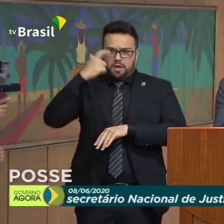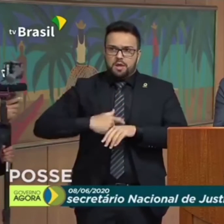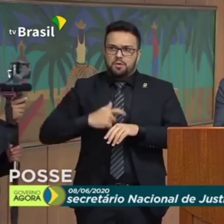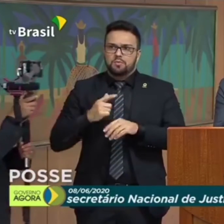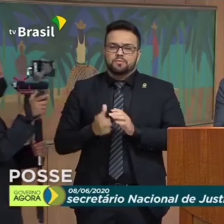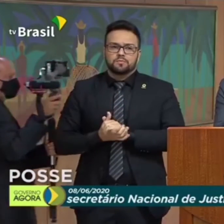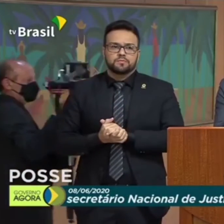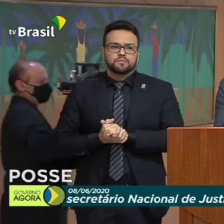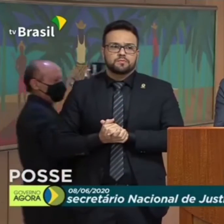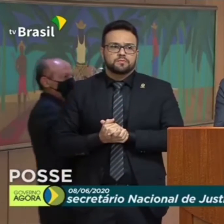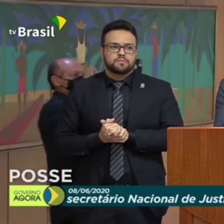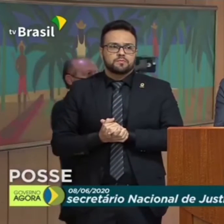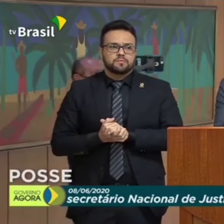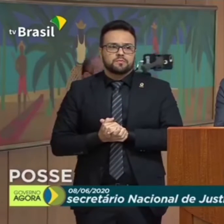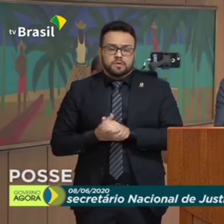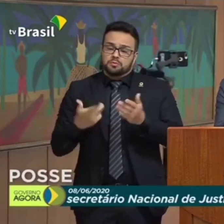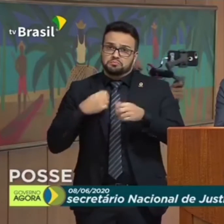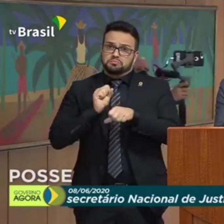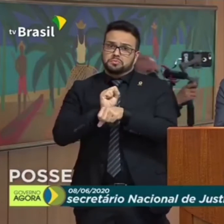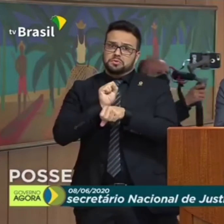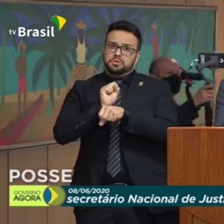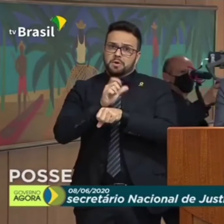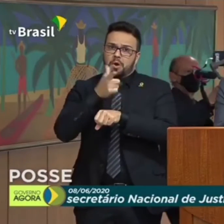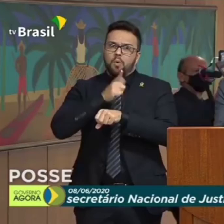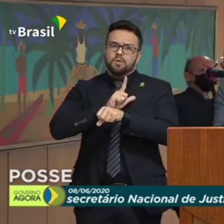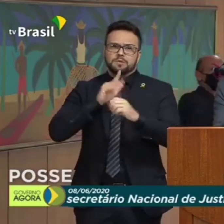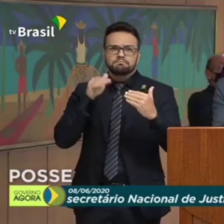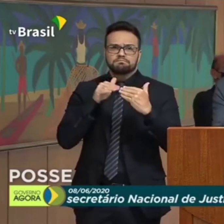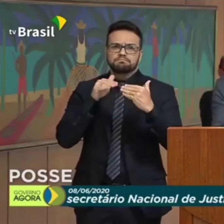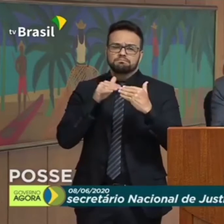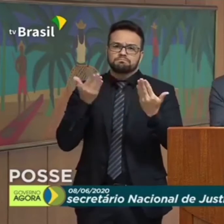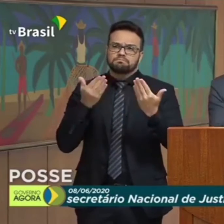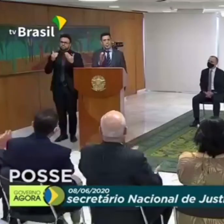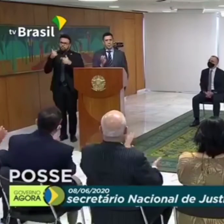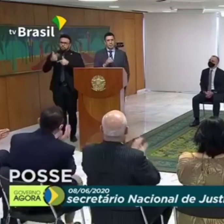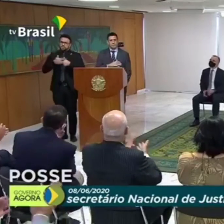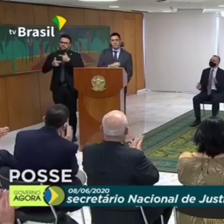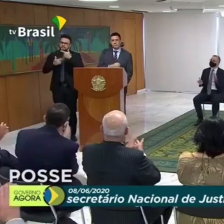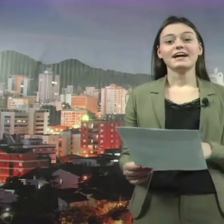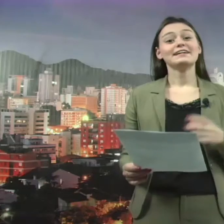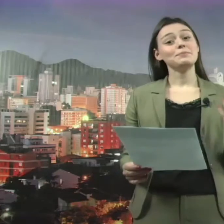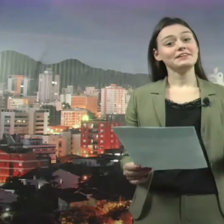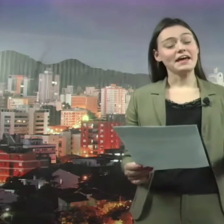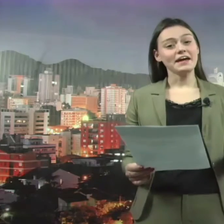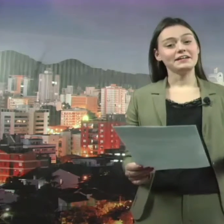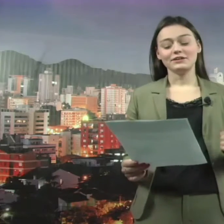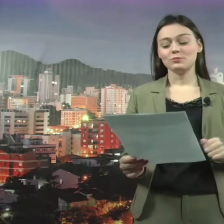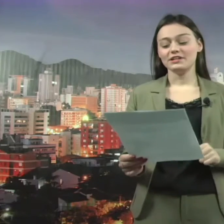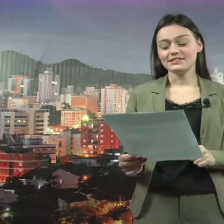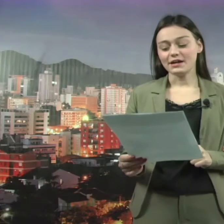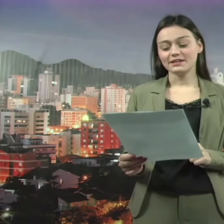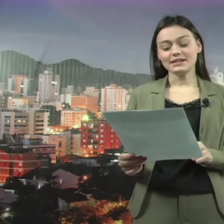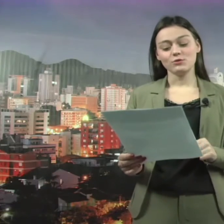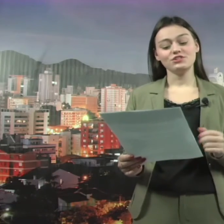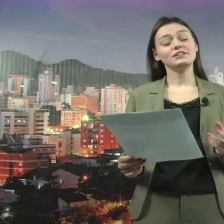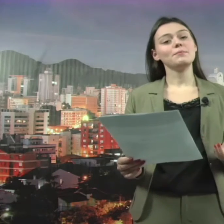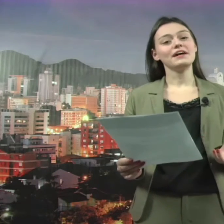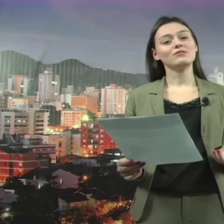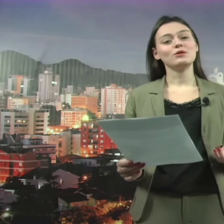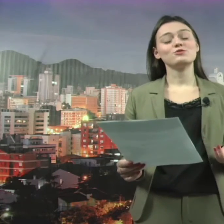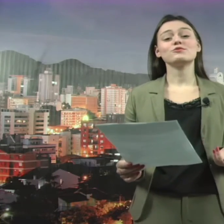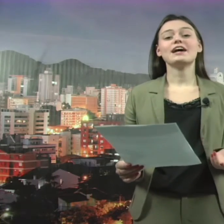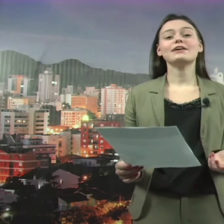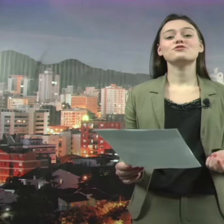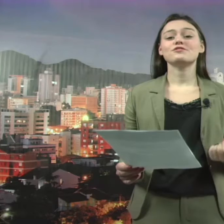Espero estar à altura dessa tarefa. Muito obrigado a todos. A equipe técnica do Ministério da Saúde